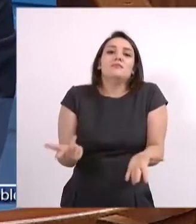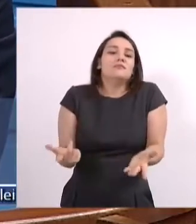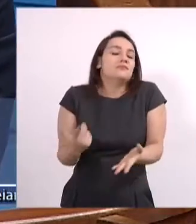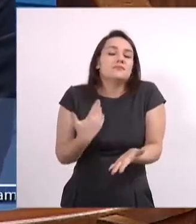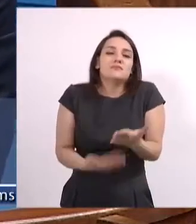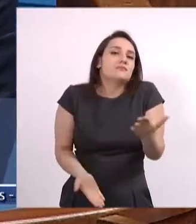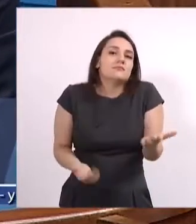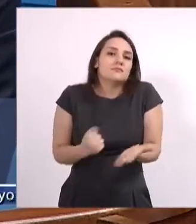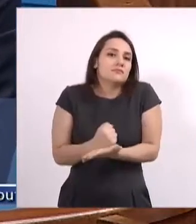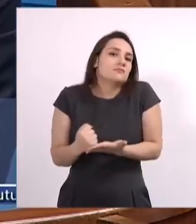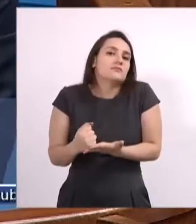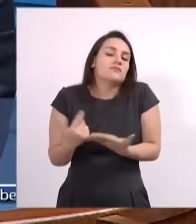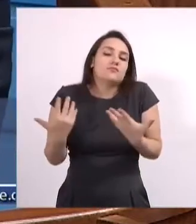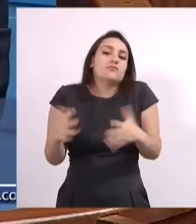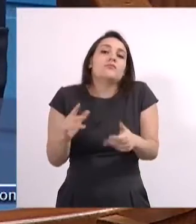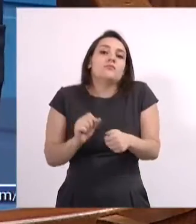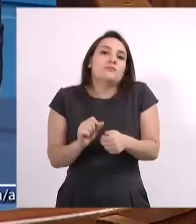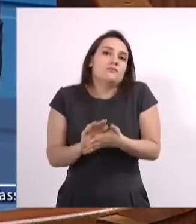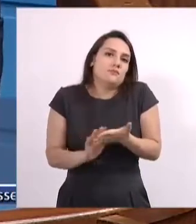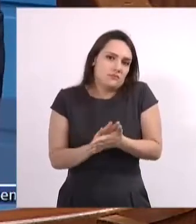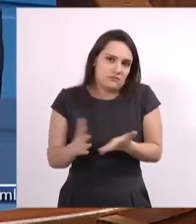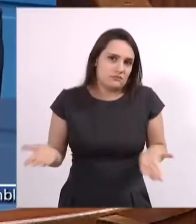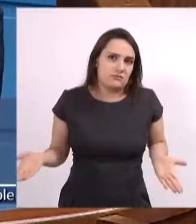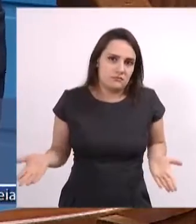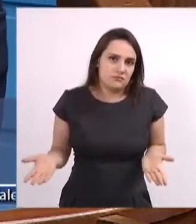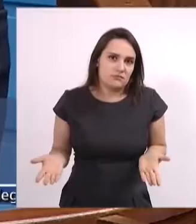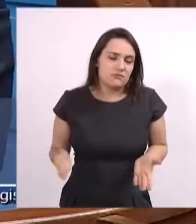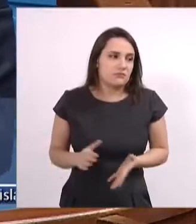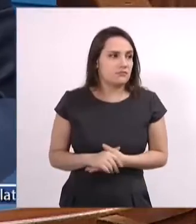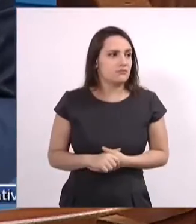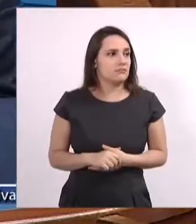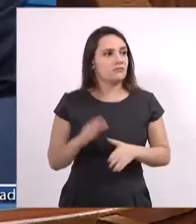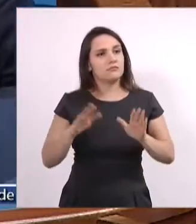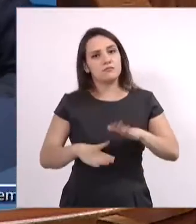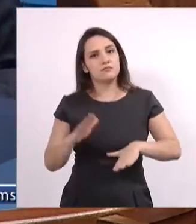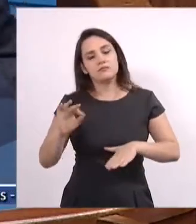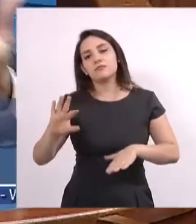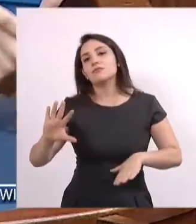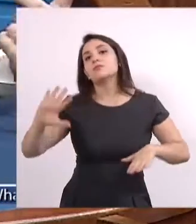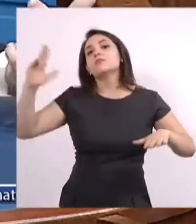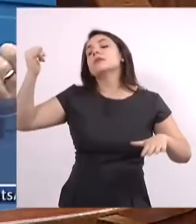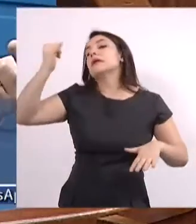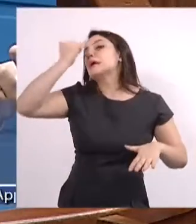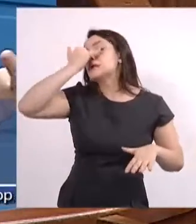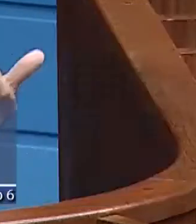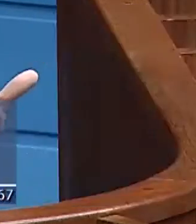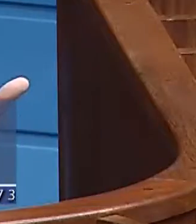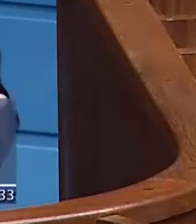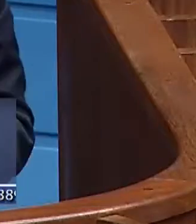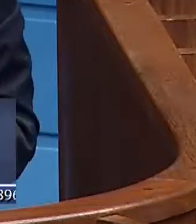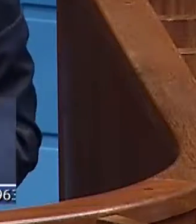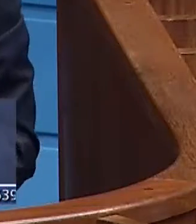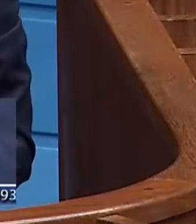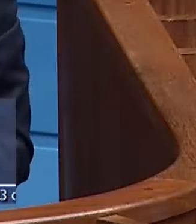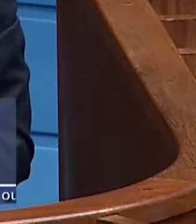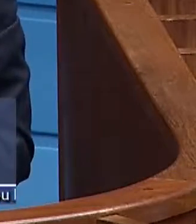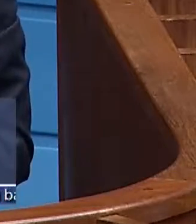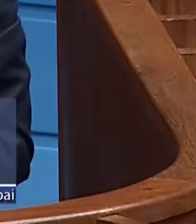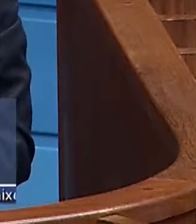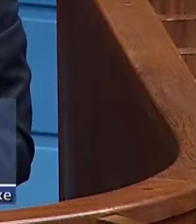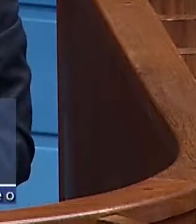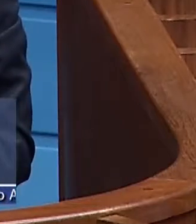já está com as veias entupidas, tendo que fazer transplante de